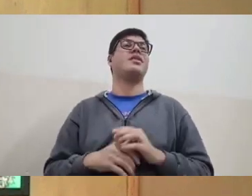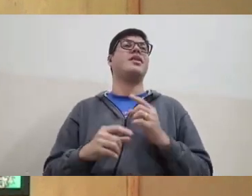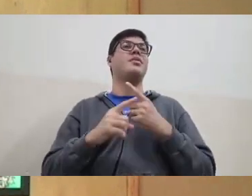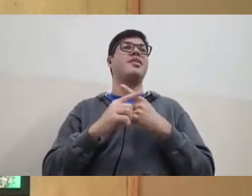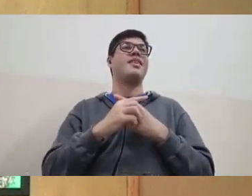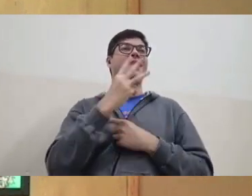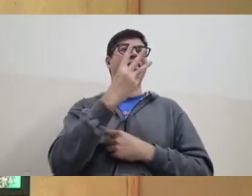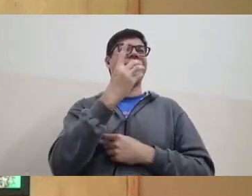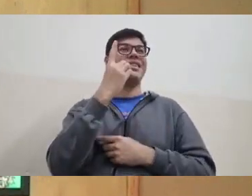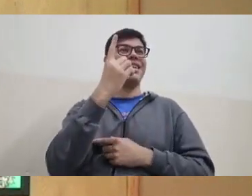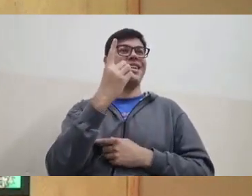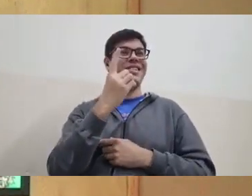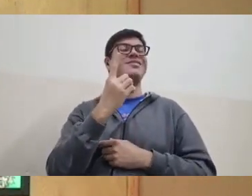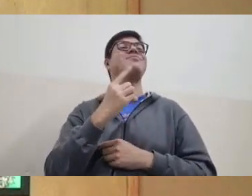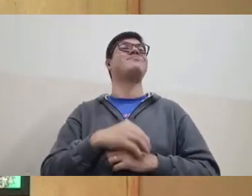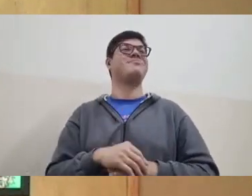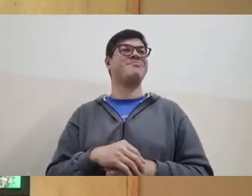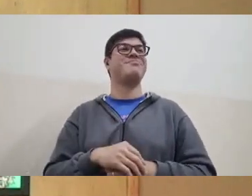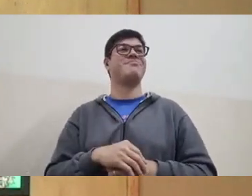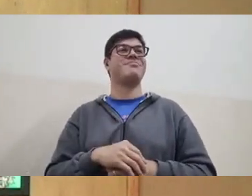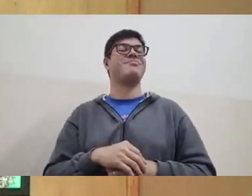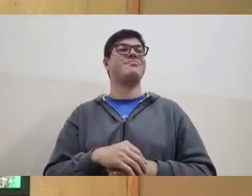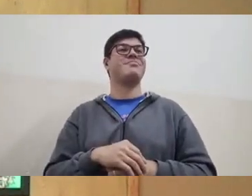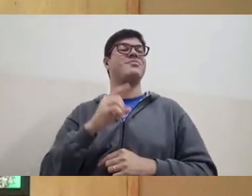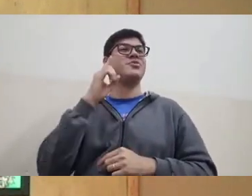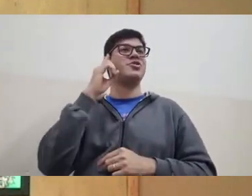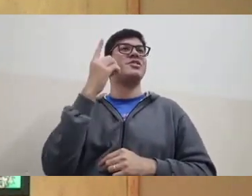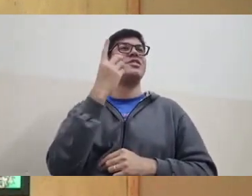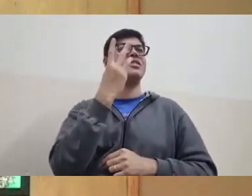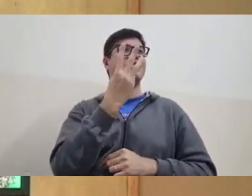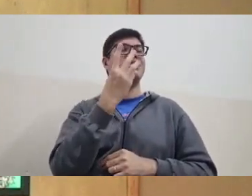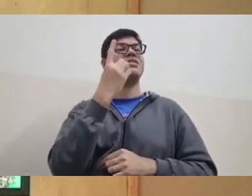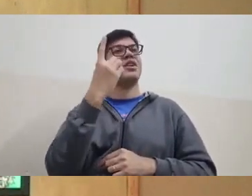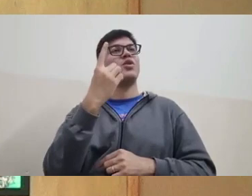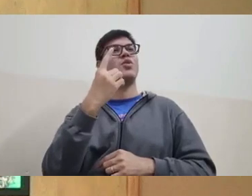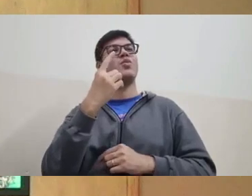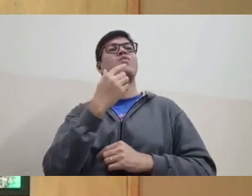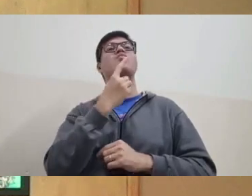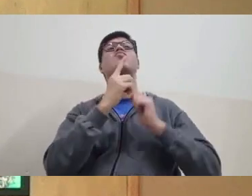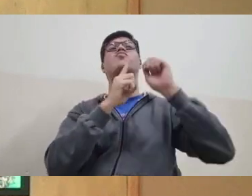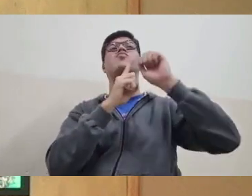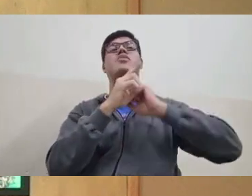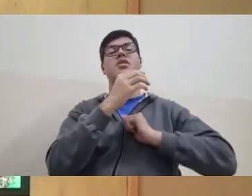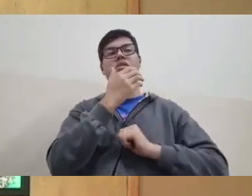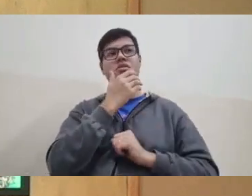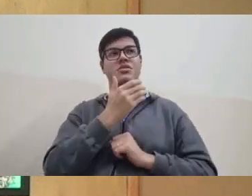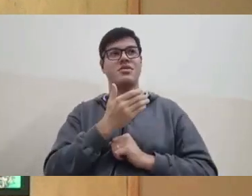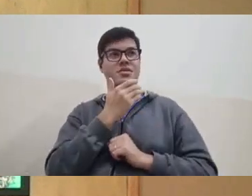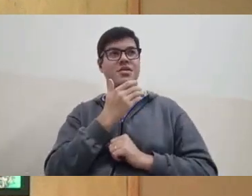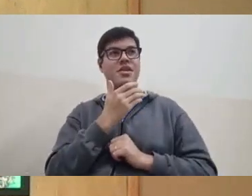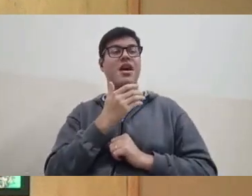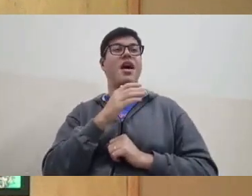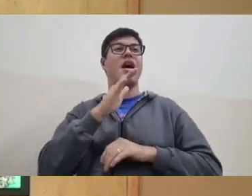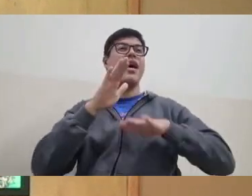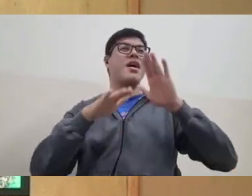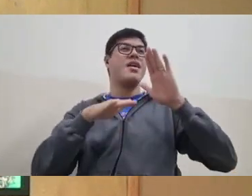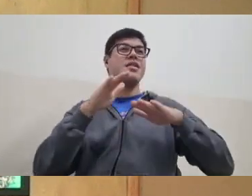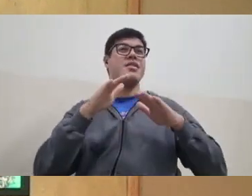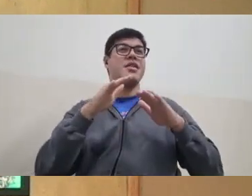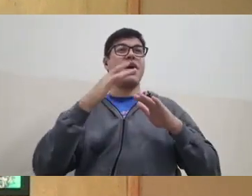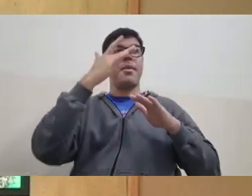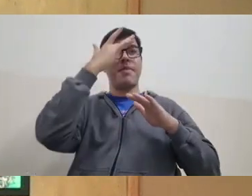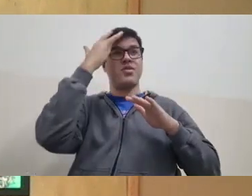31 de dezembro caramba ou dia 31 de dezembro aqueles pessoas que